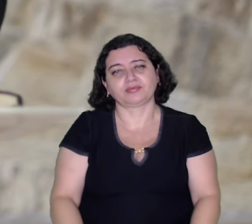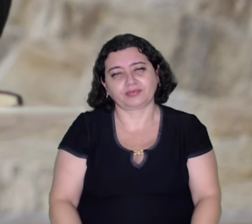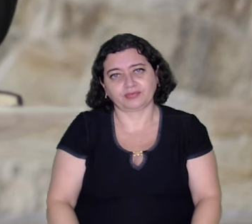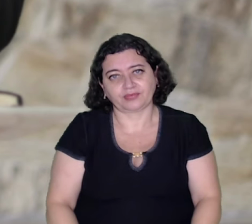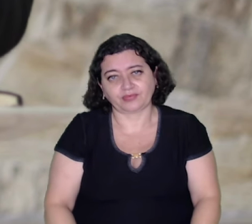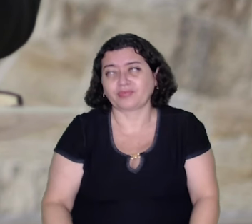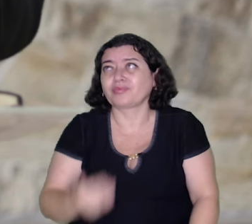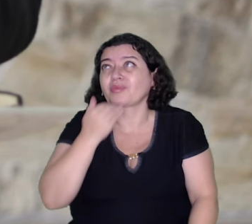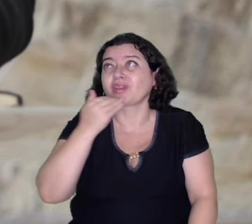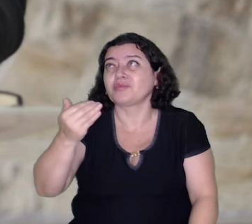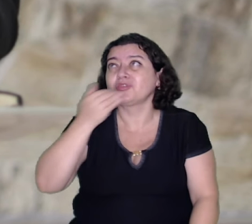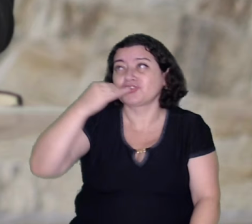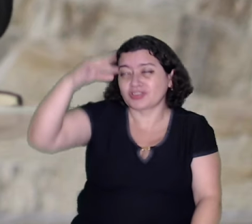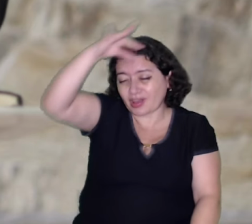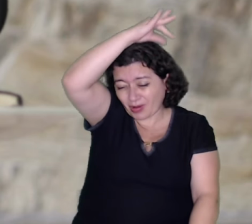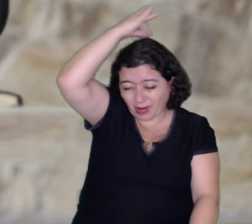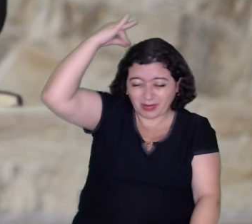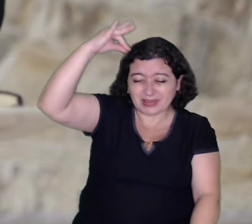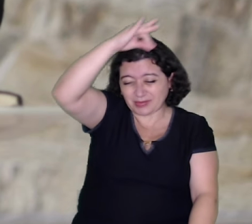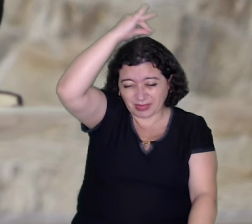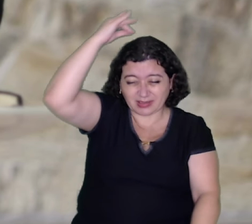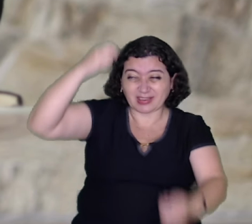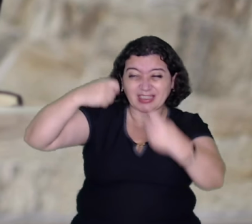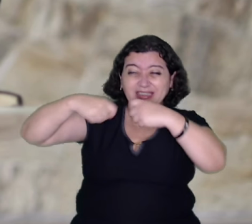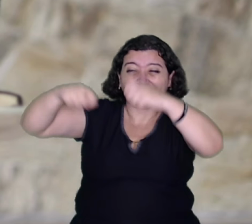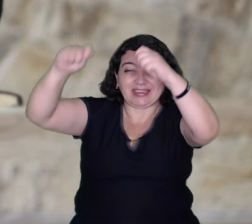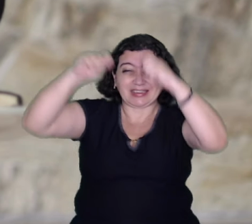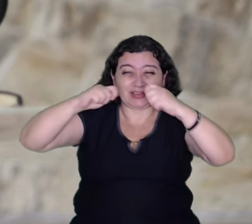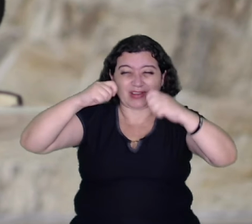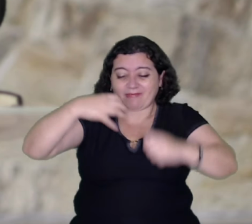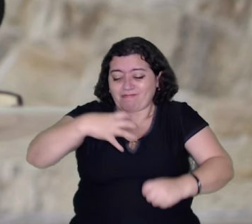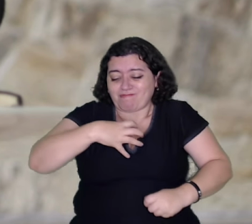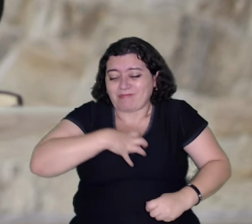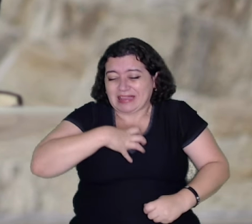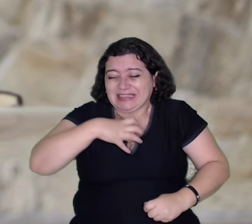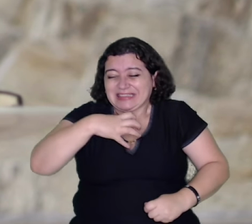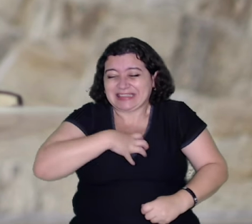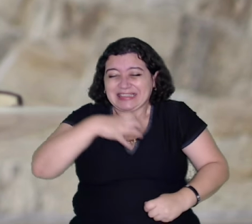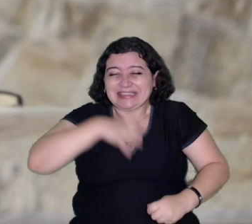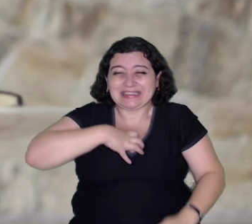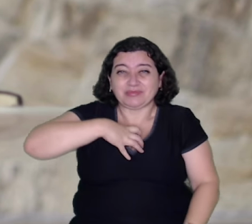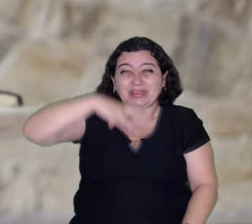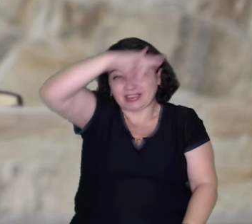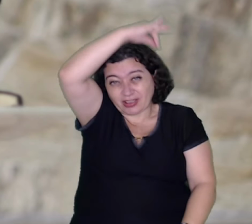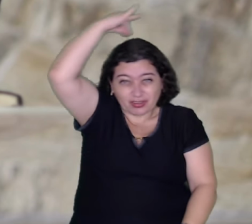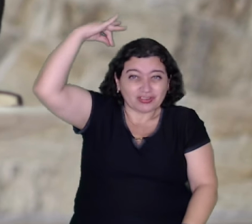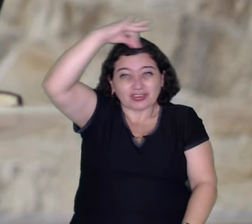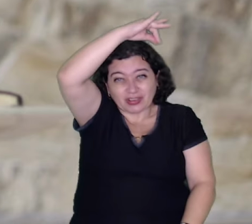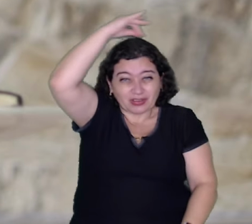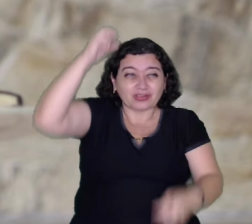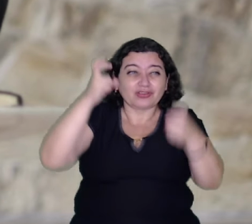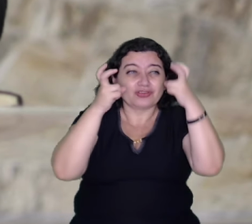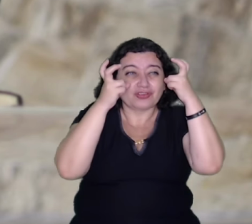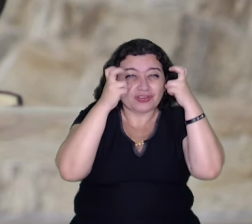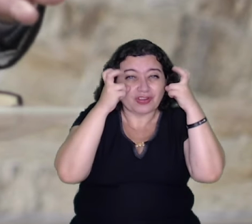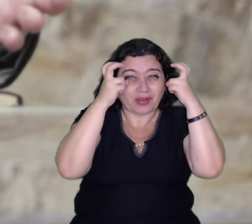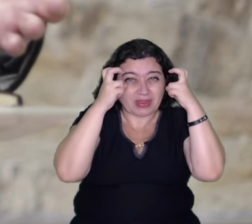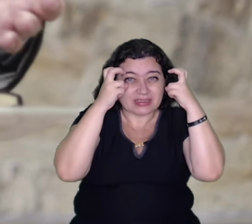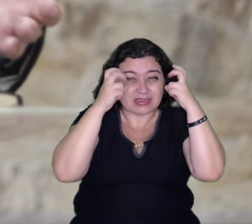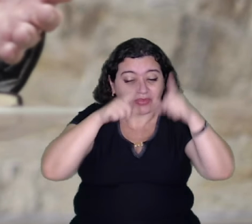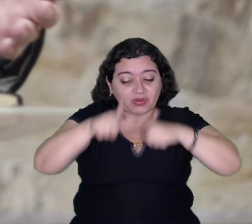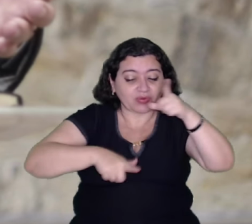Vamos pedir ao Espírito Santo que nos dê essa sensibilidade espiritual de perceber o agir